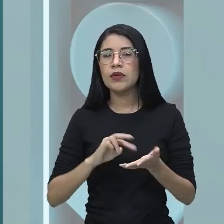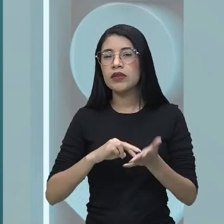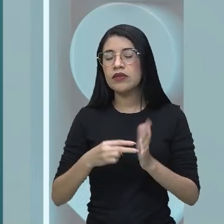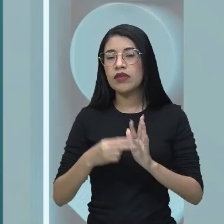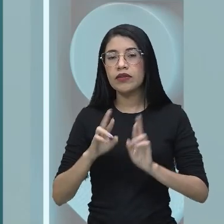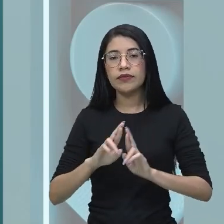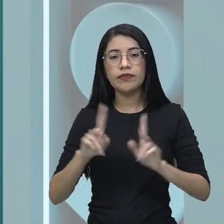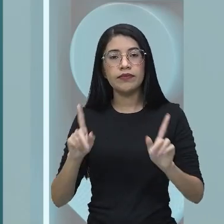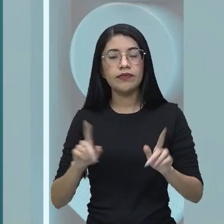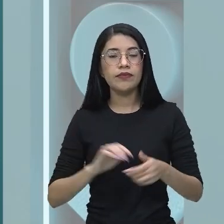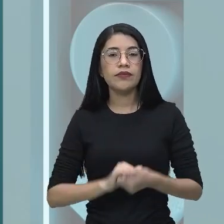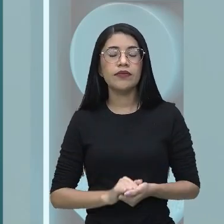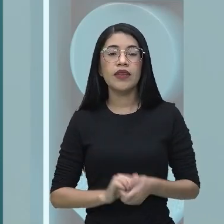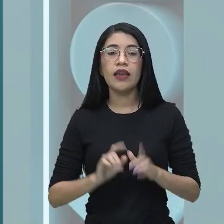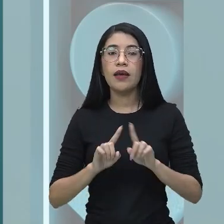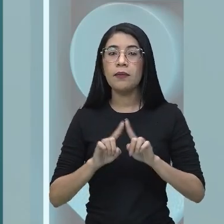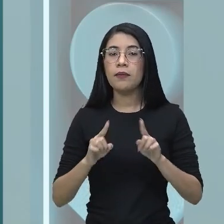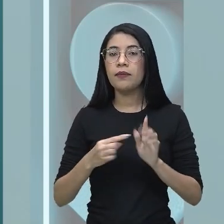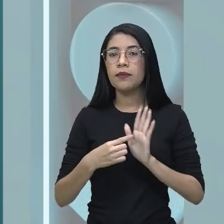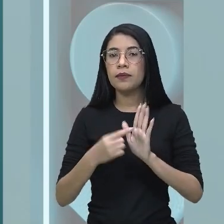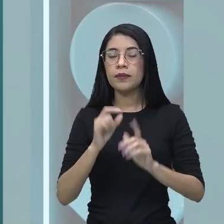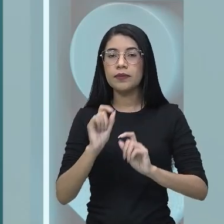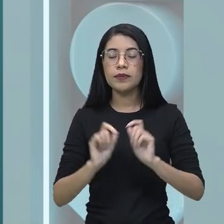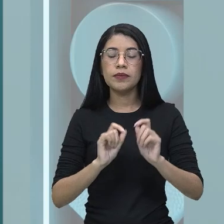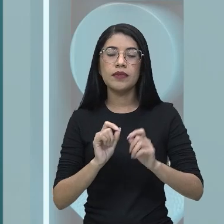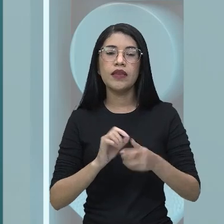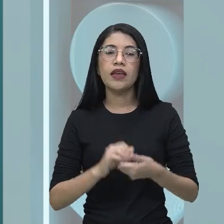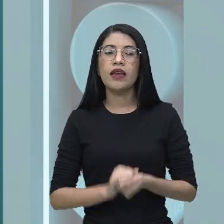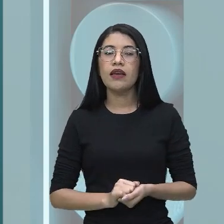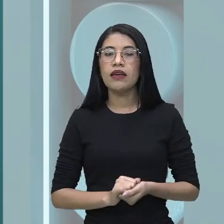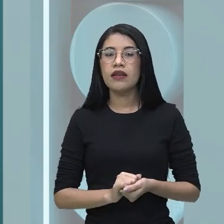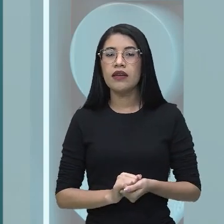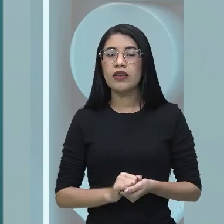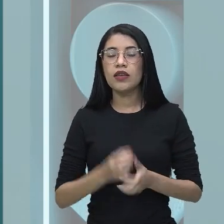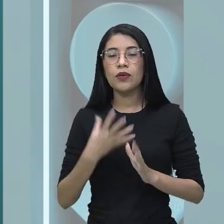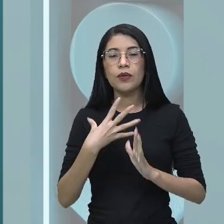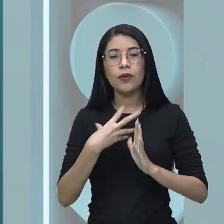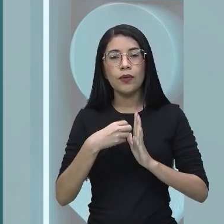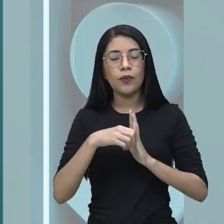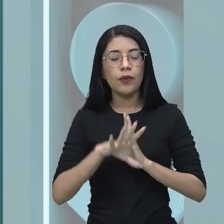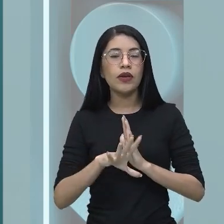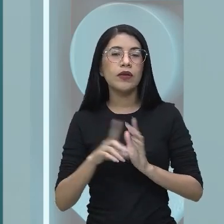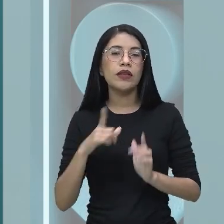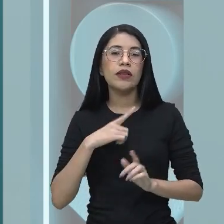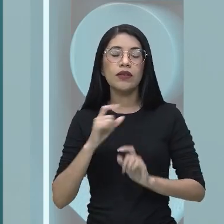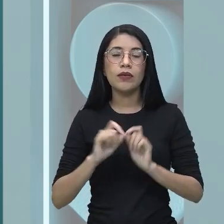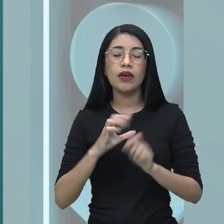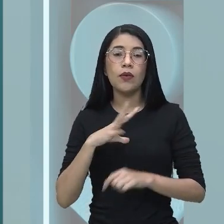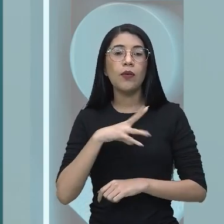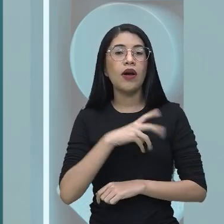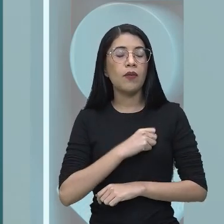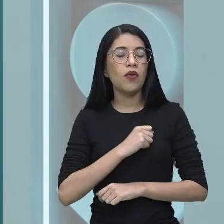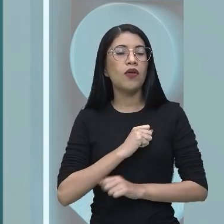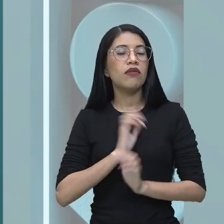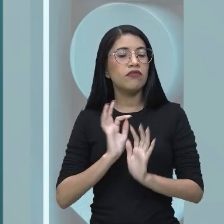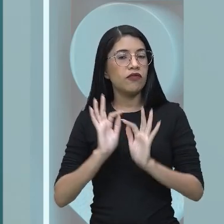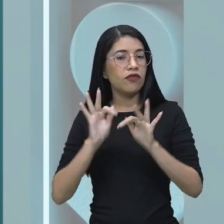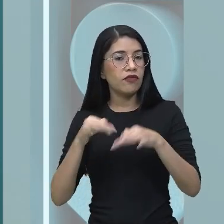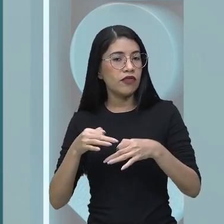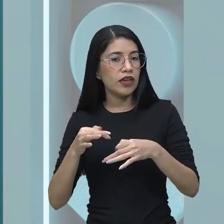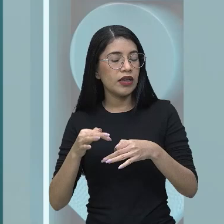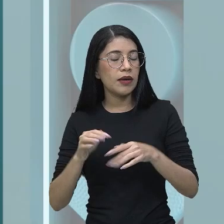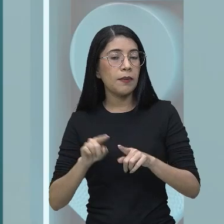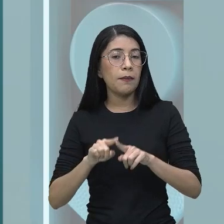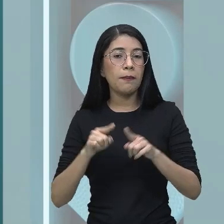texto mas isso revela exatamente essa ideia que o eu lírico tende que o amor ele vai ter um fim